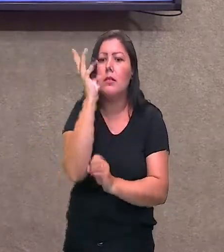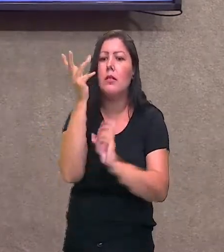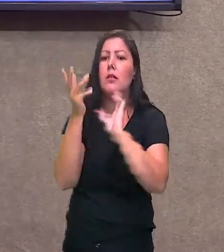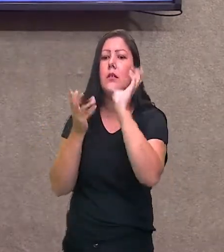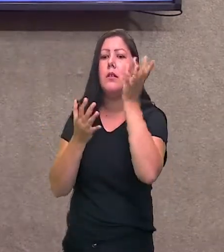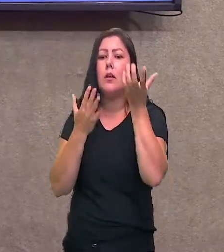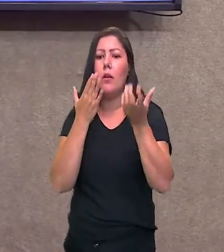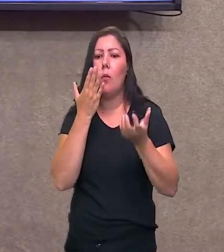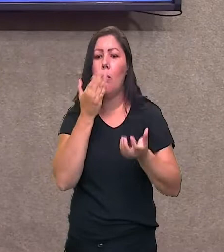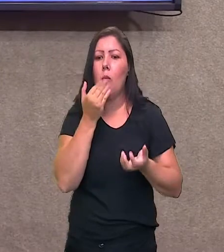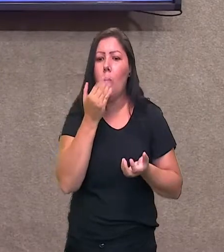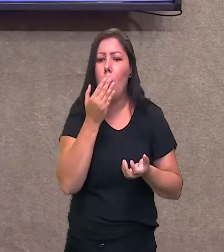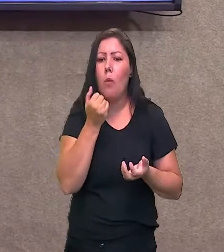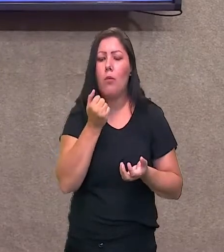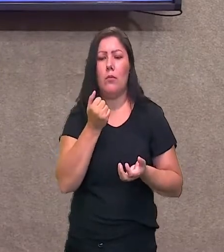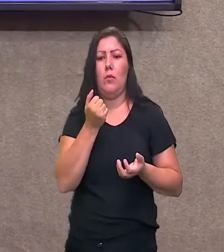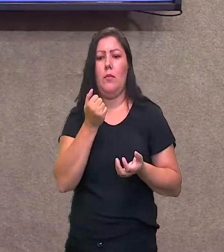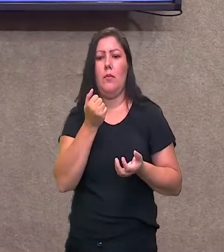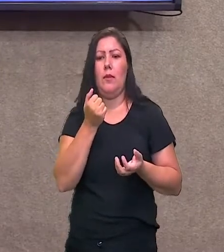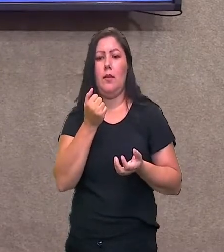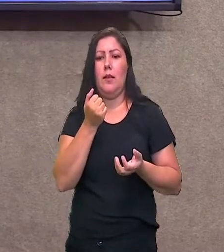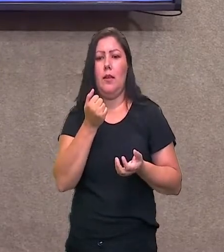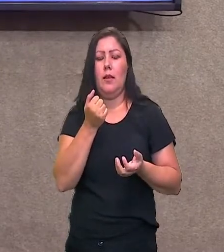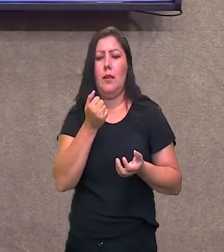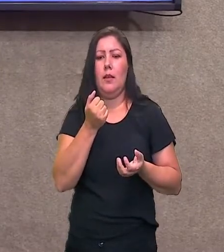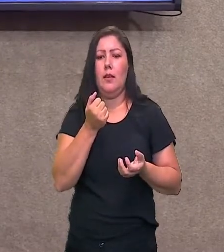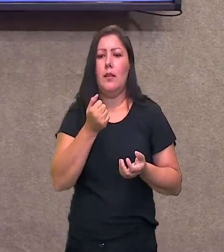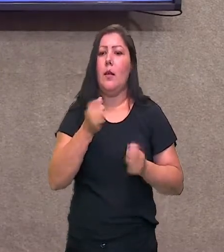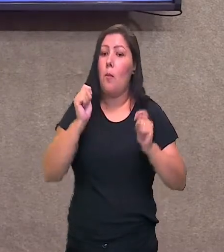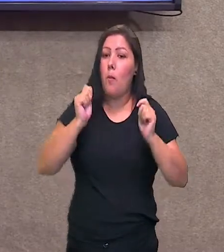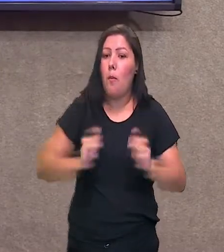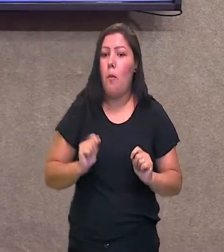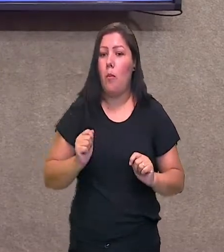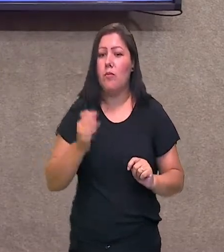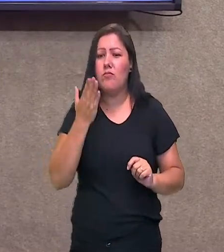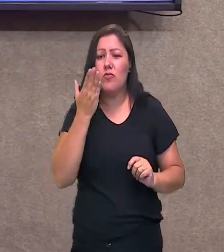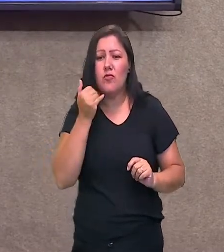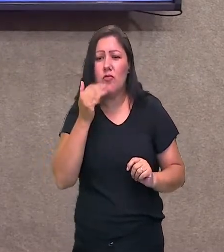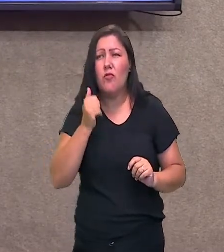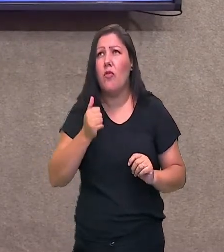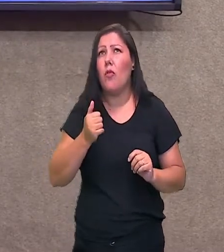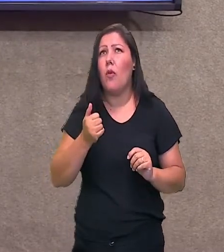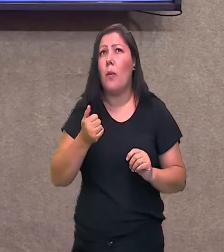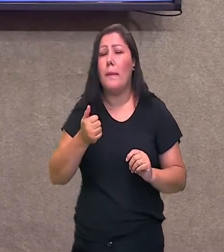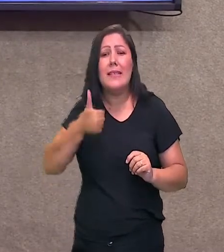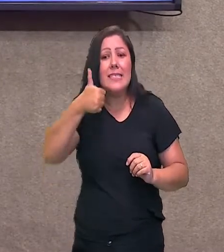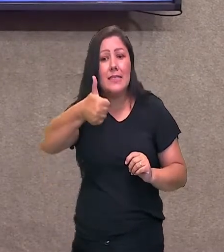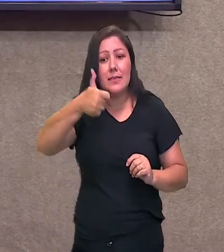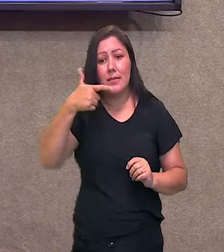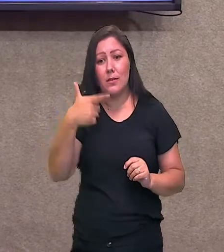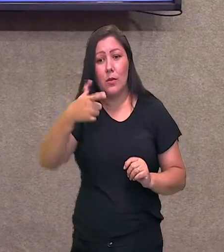capaz de matar a fome de 12 bilhões de pessoas,